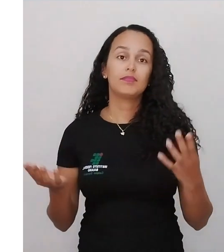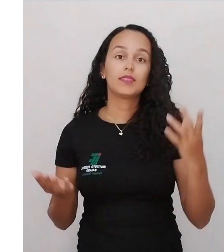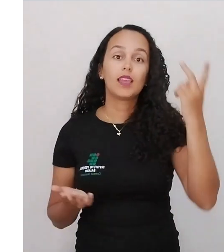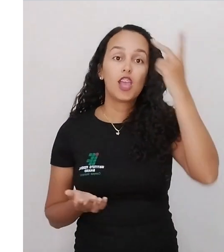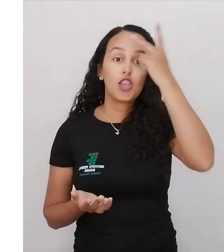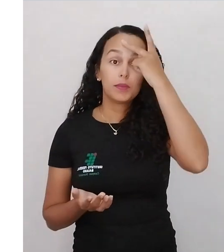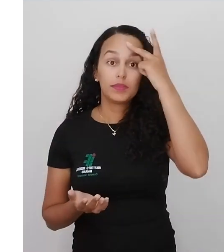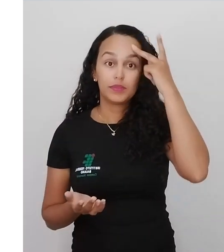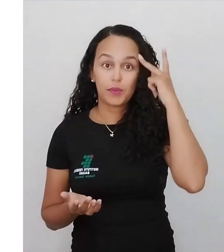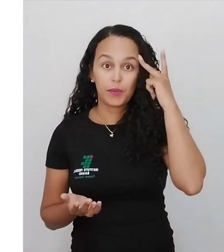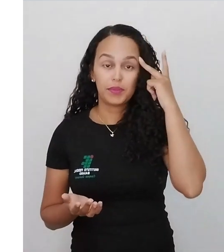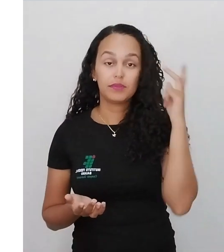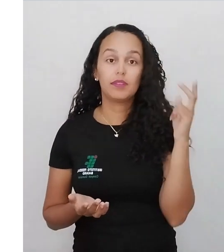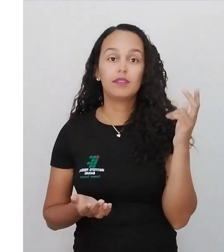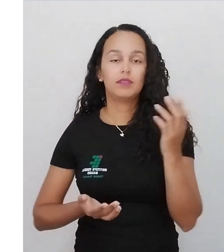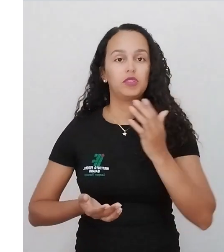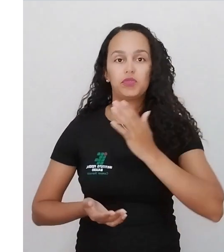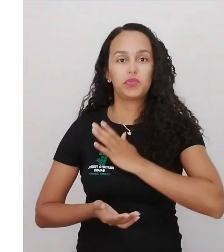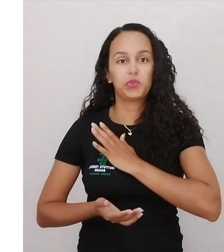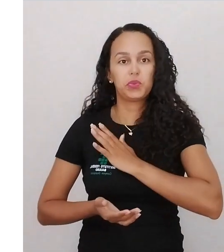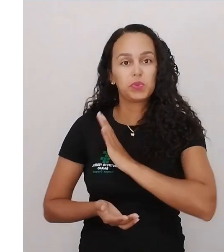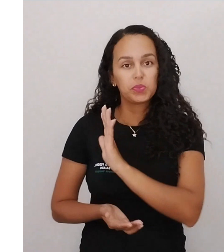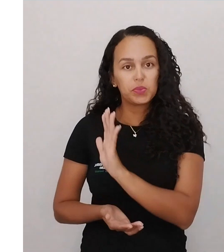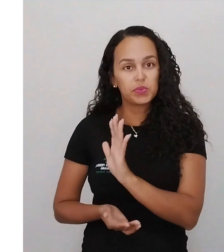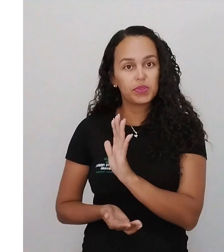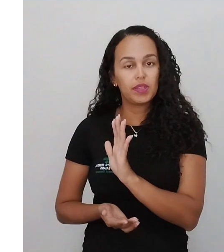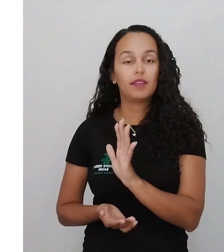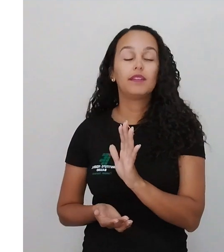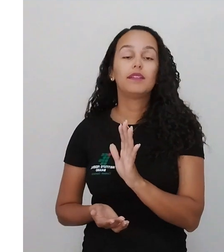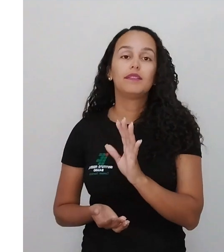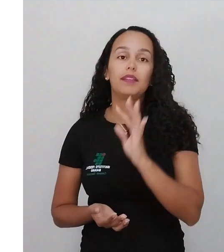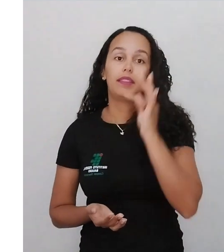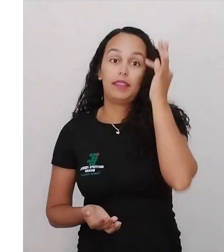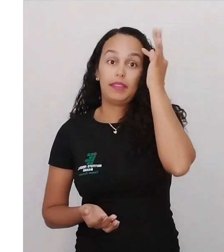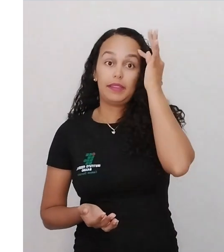foi que as pessoas, ou melhor, os opositores